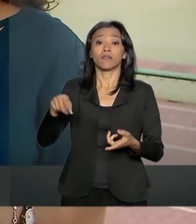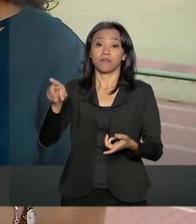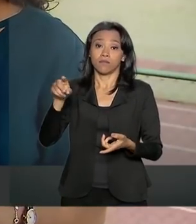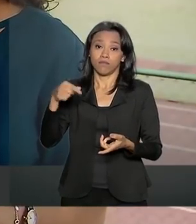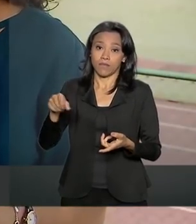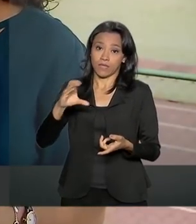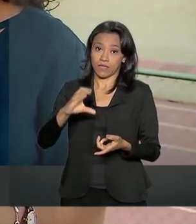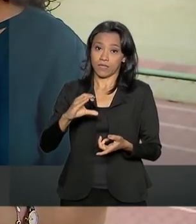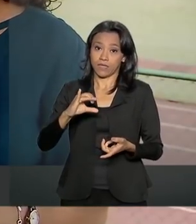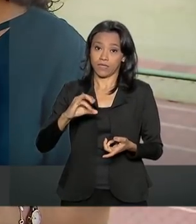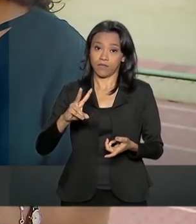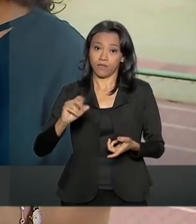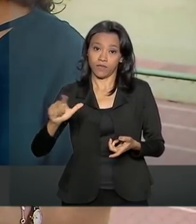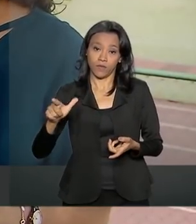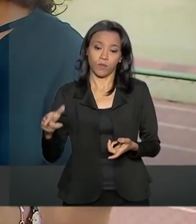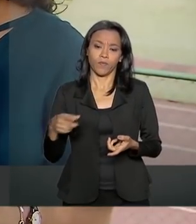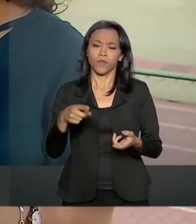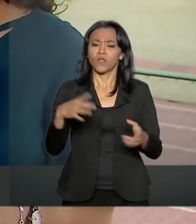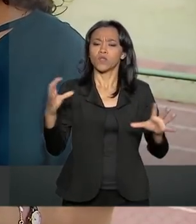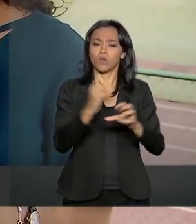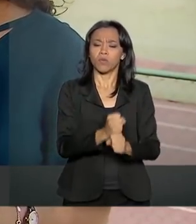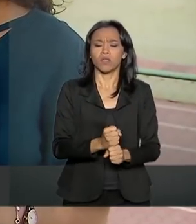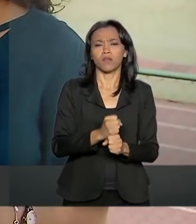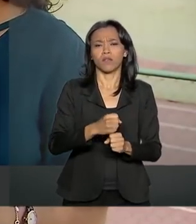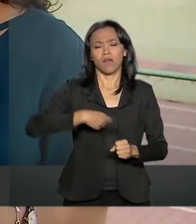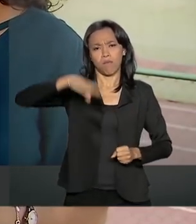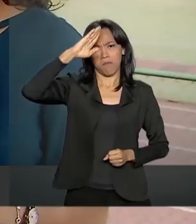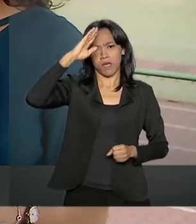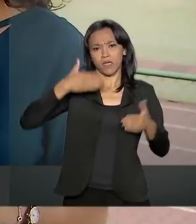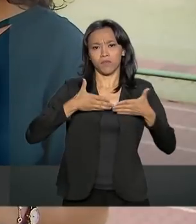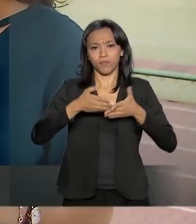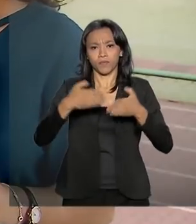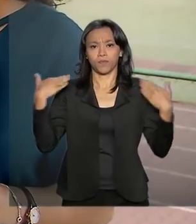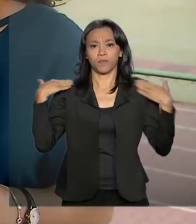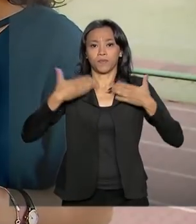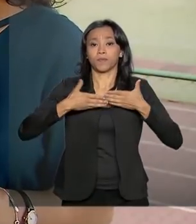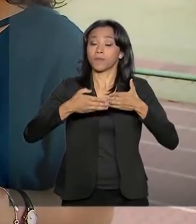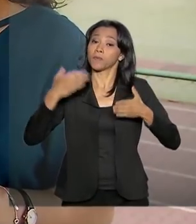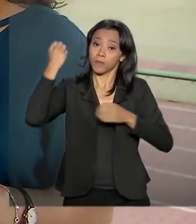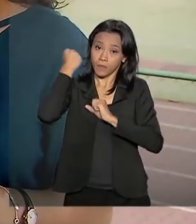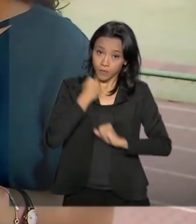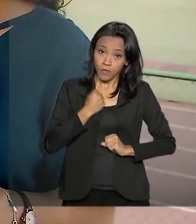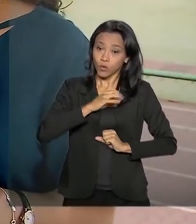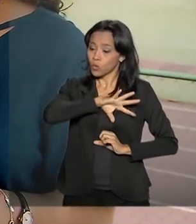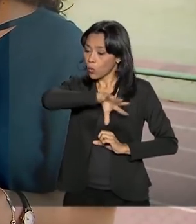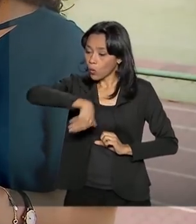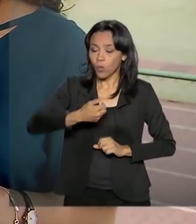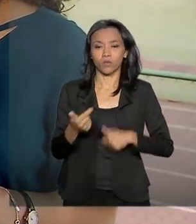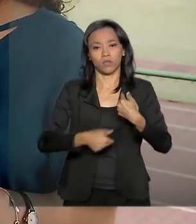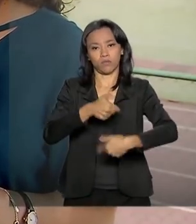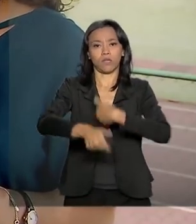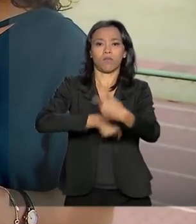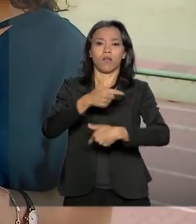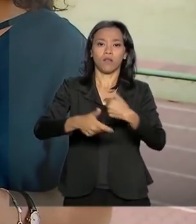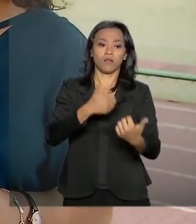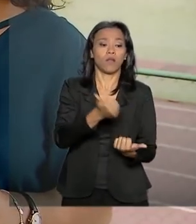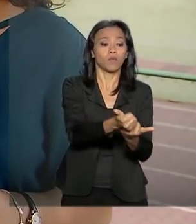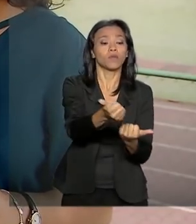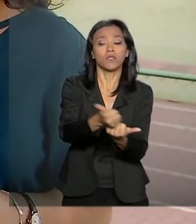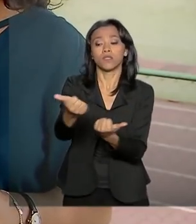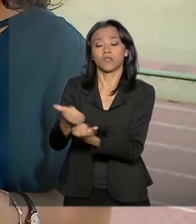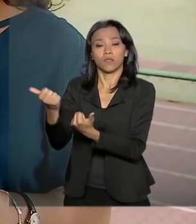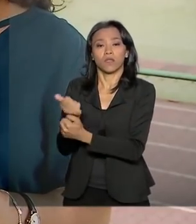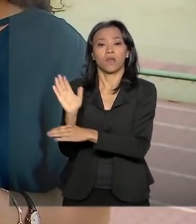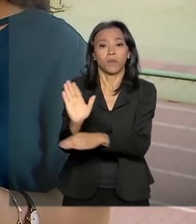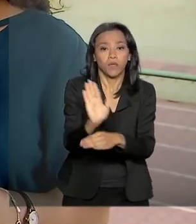de 150 militares da Marinha exército e aeronáutica estão diretamente envolvidos na operação de resgate das vítimas